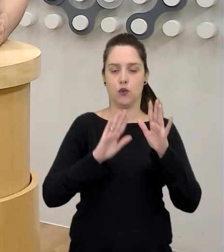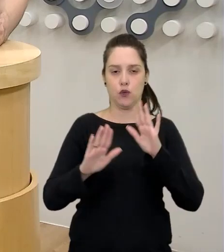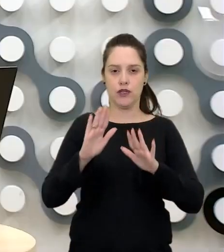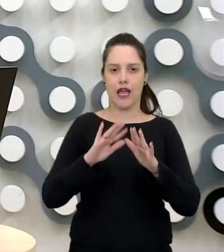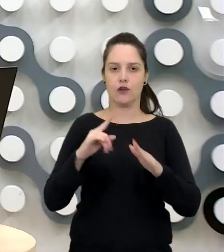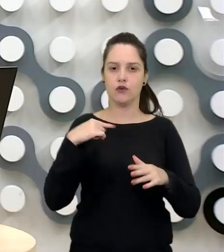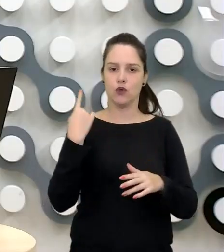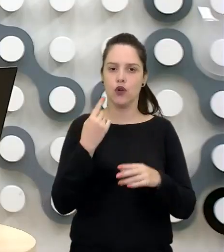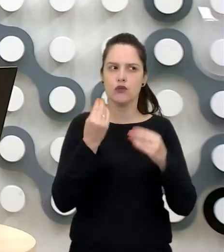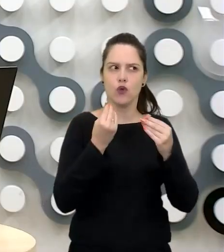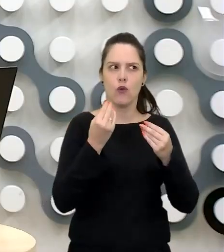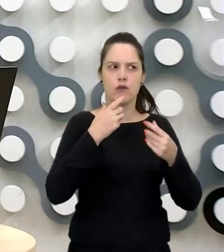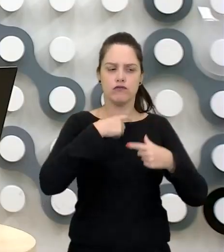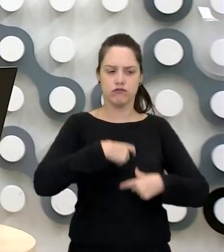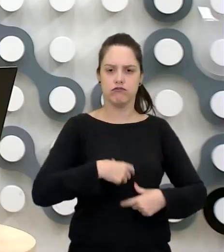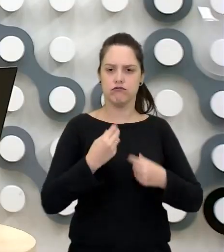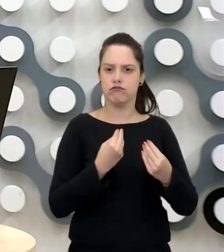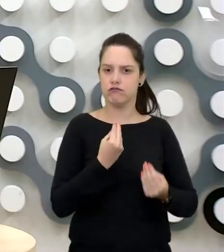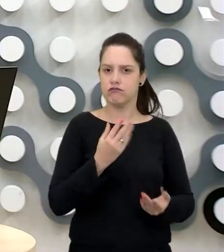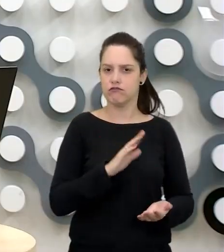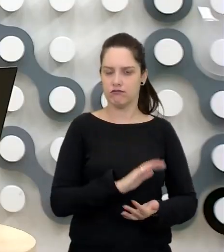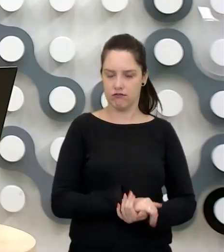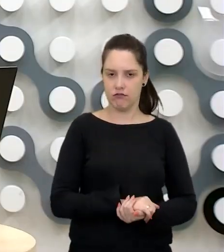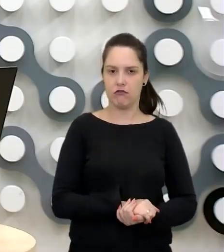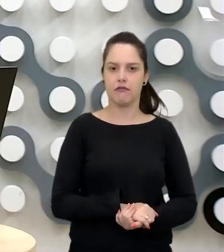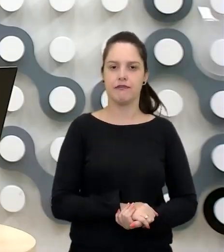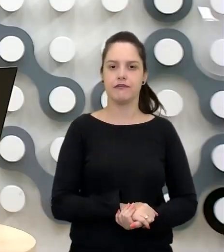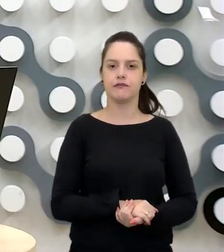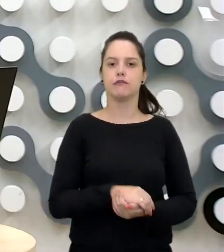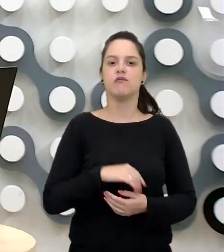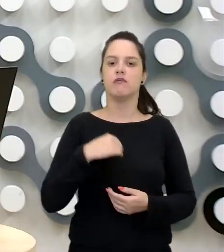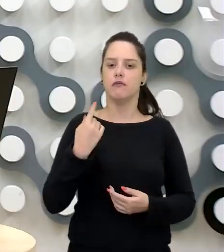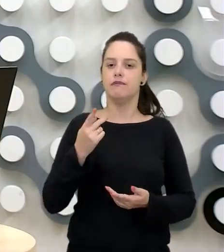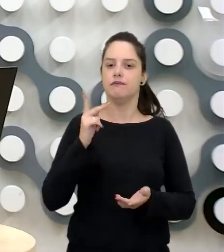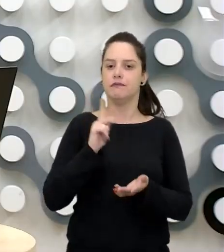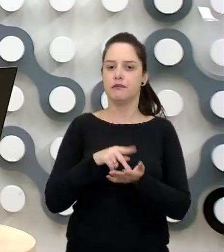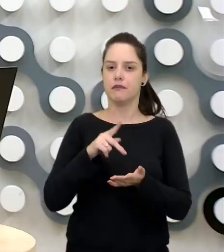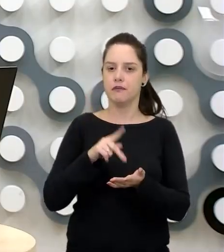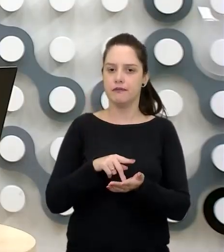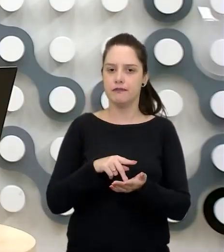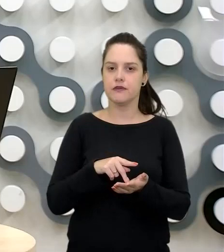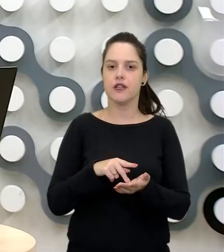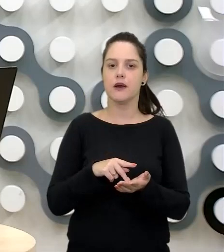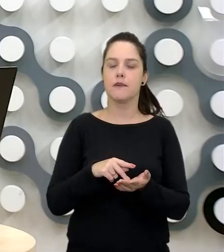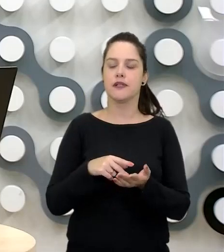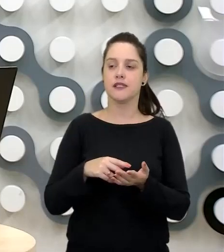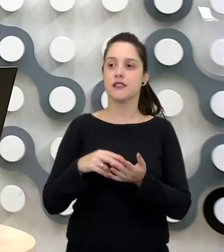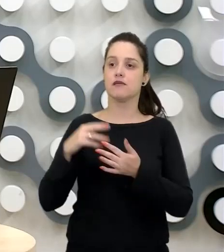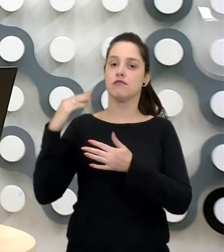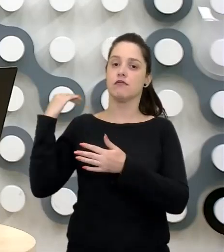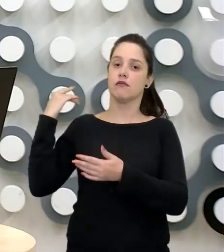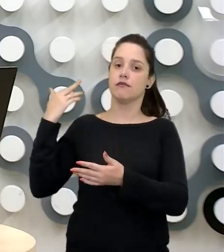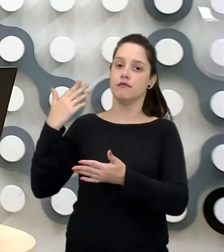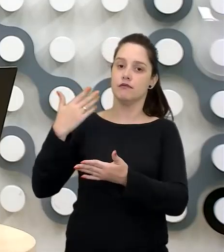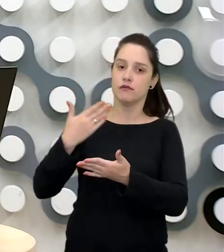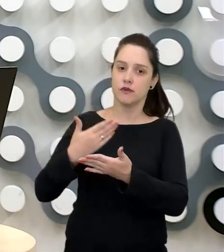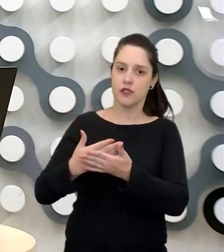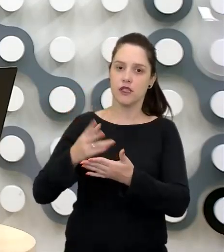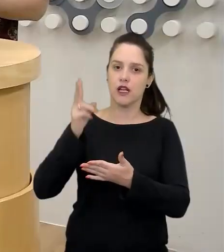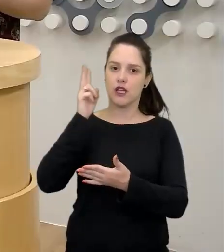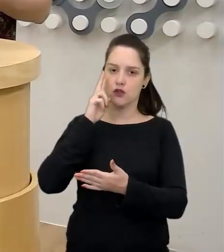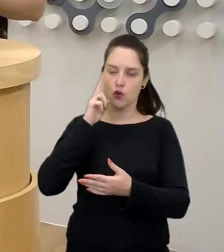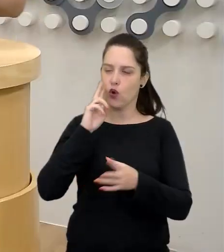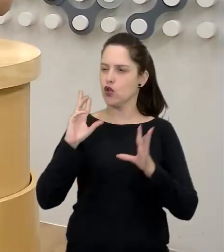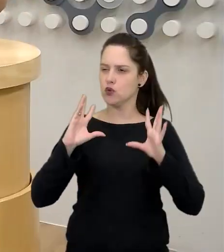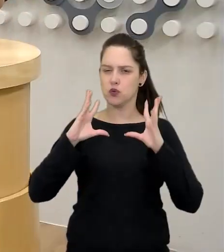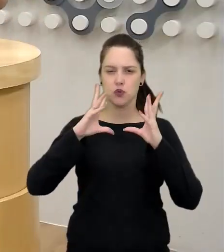muito bonito isso que você falou, porque a gente remete àquela toda a nossa ancestralidade, né? Aquela coisa de contar a história ao redor da fogueira.